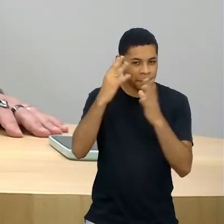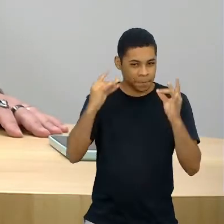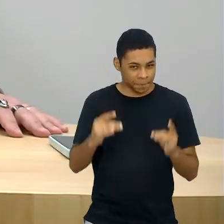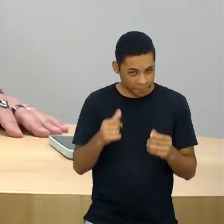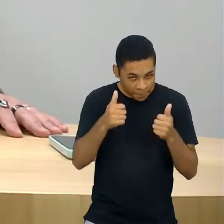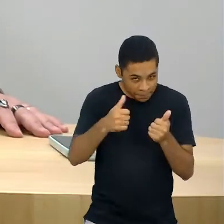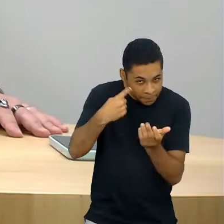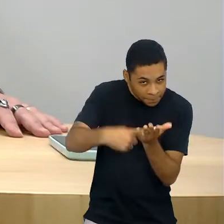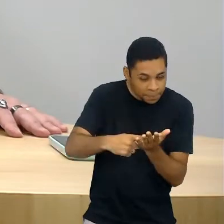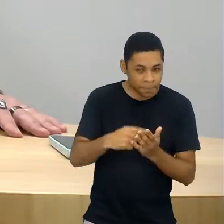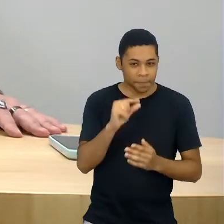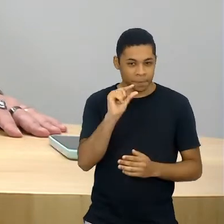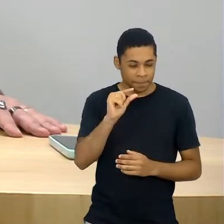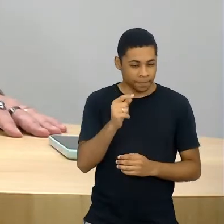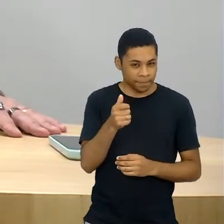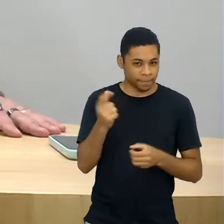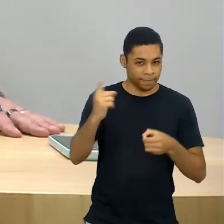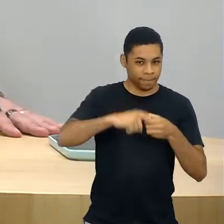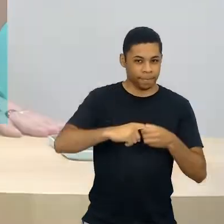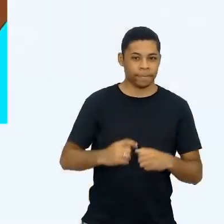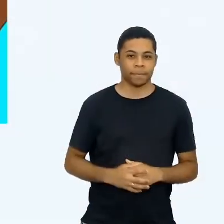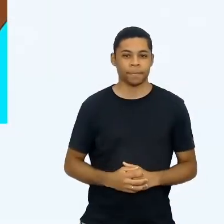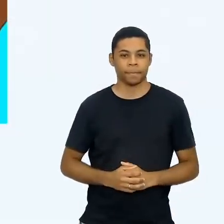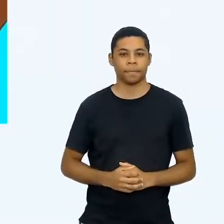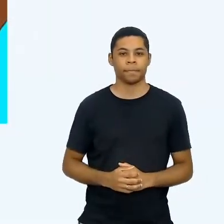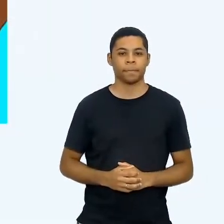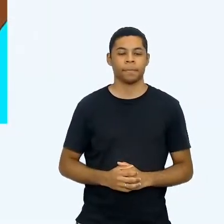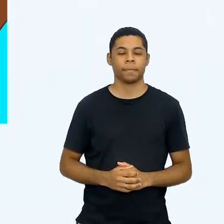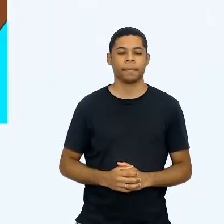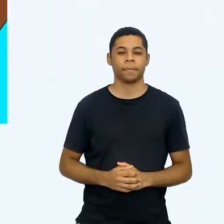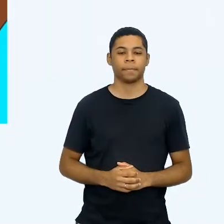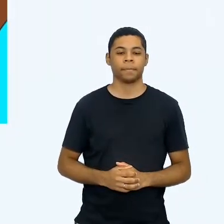certo? Daqui a pouco nós voltamos.